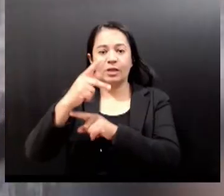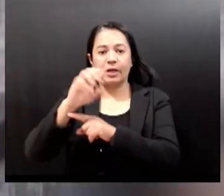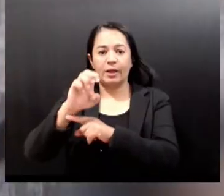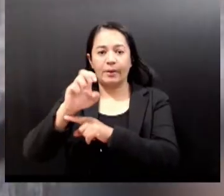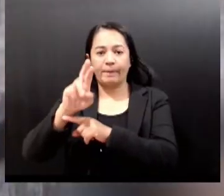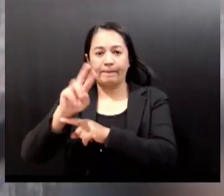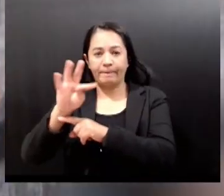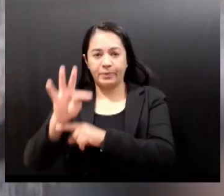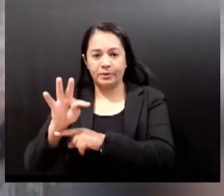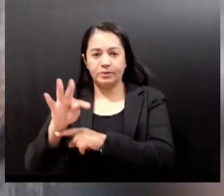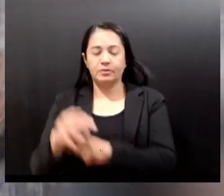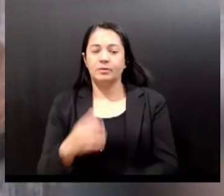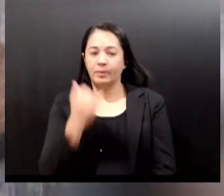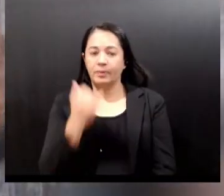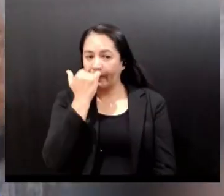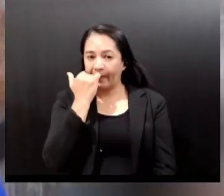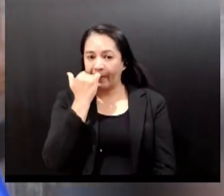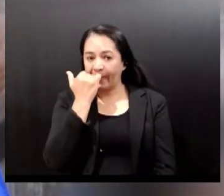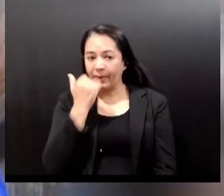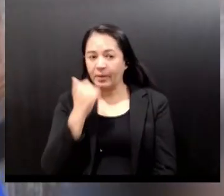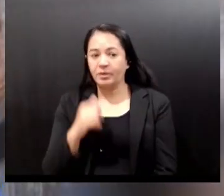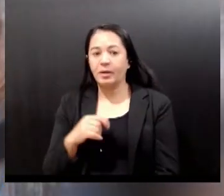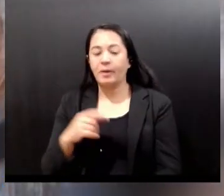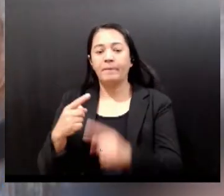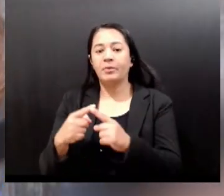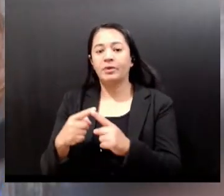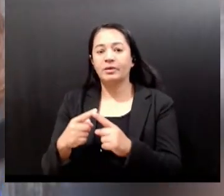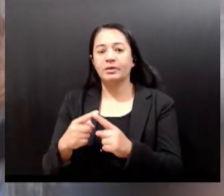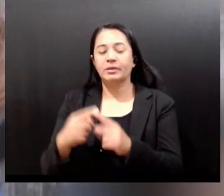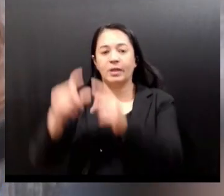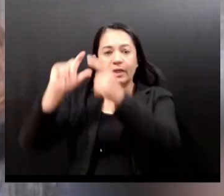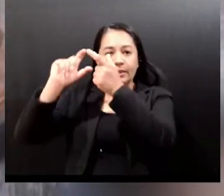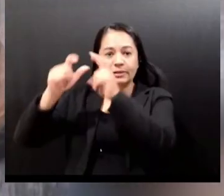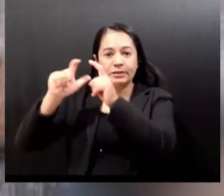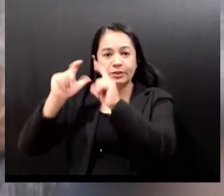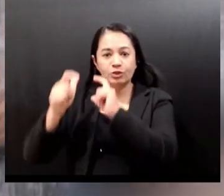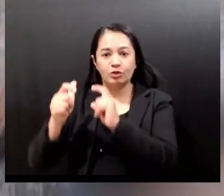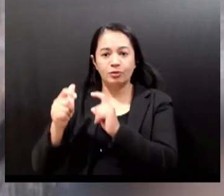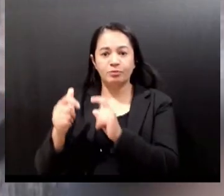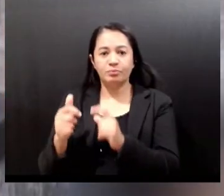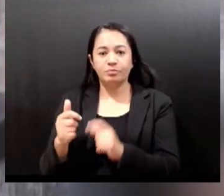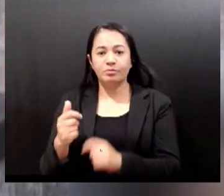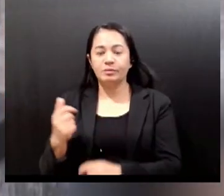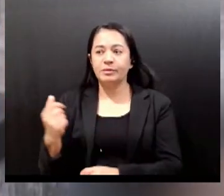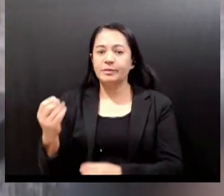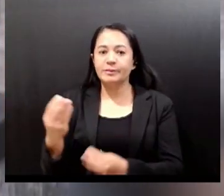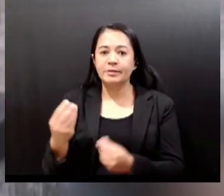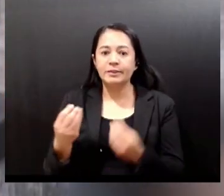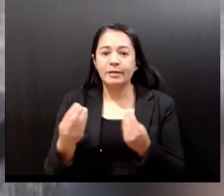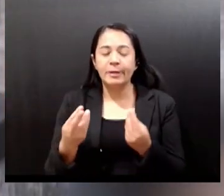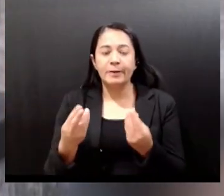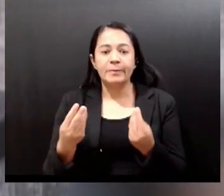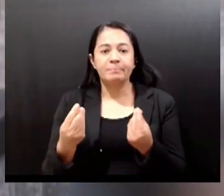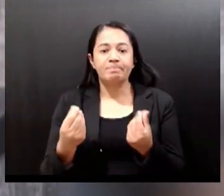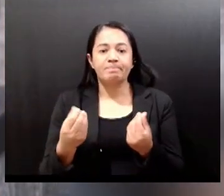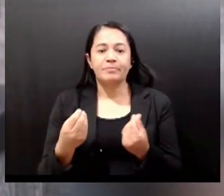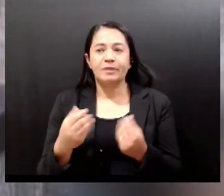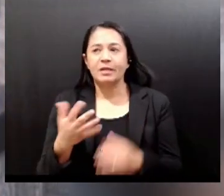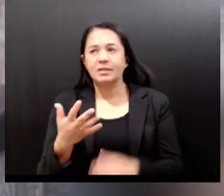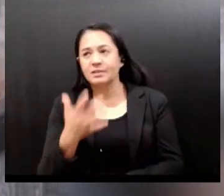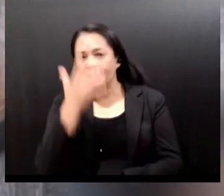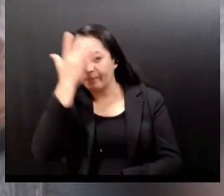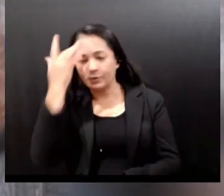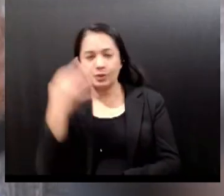Para trazer à luz essa síndrome que é rara, muito poucas pessoas conhecem, isso causa às vezes uma exclusão,